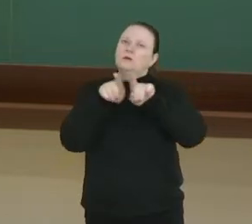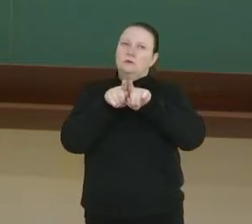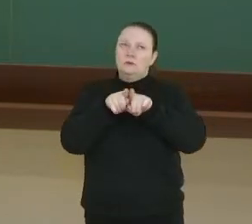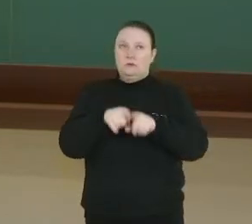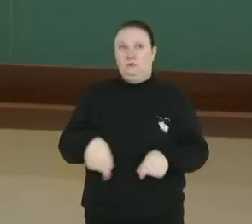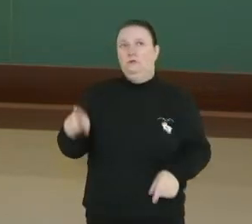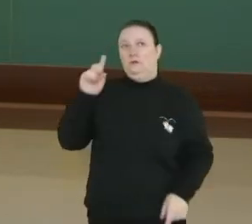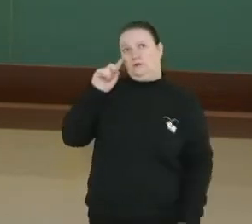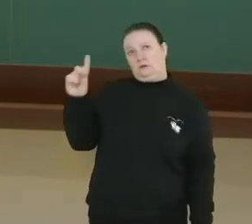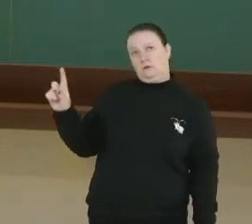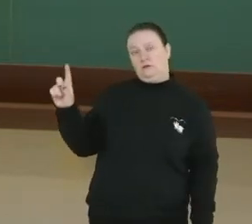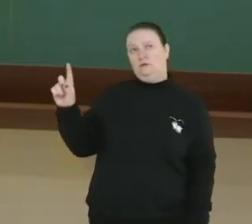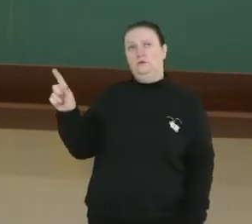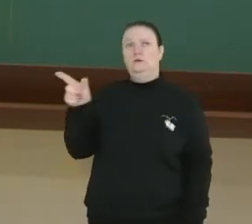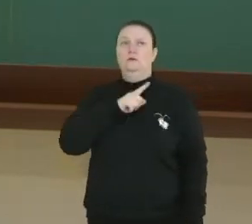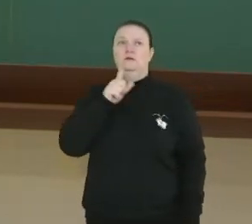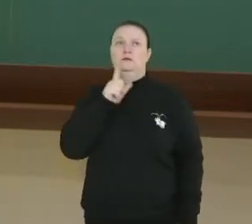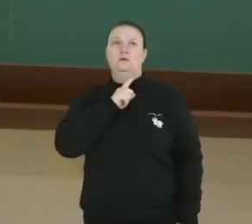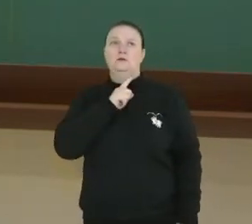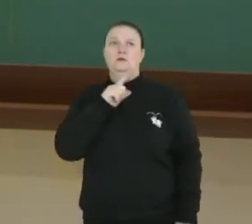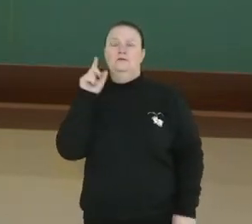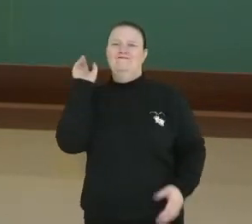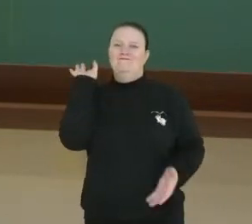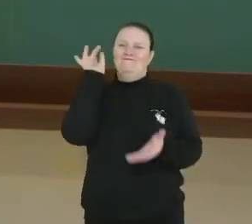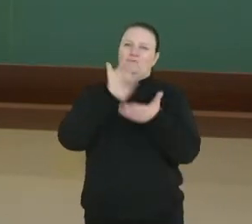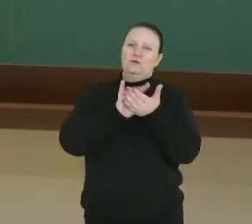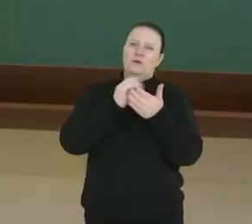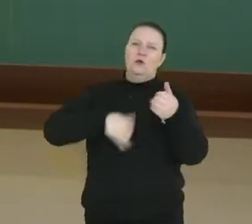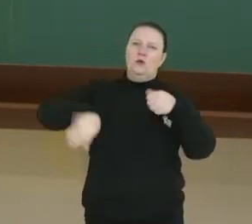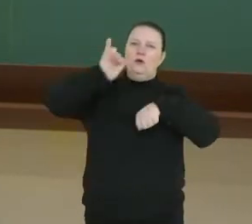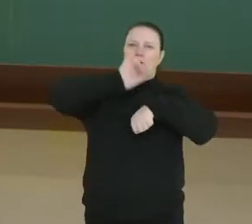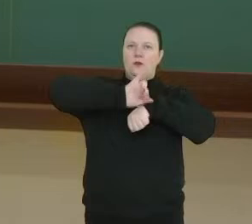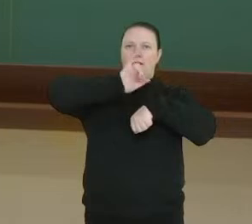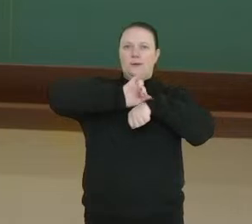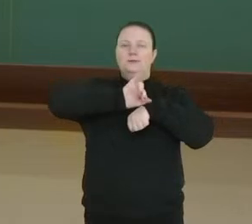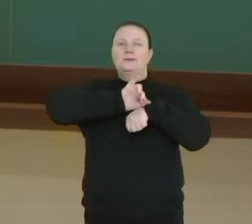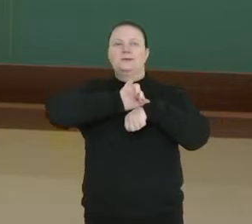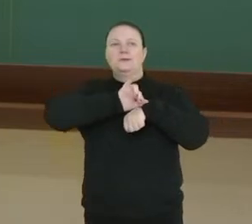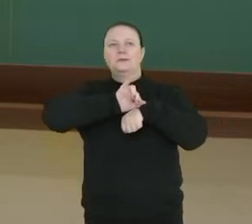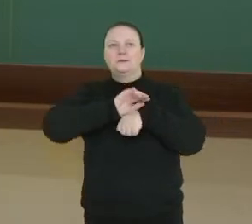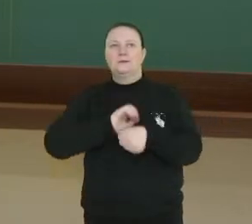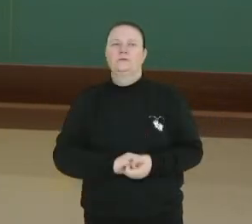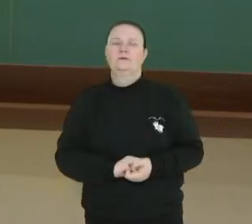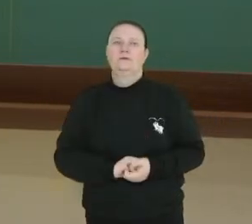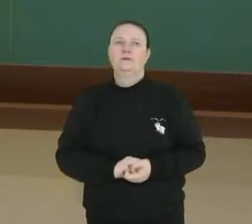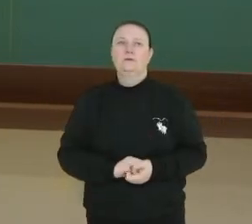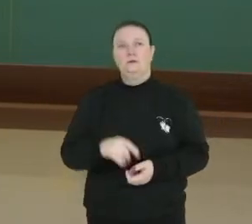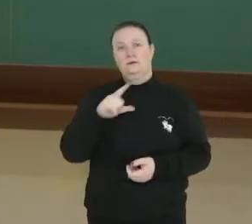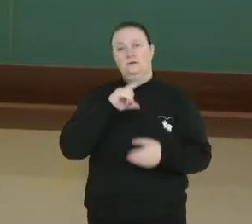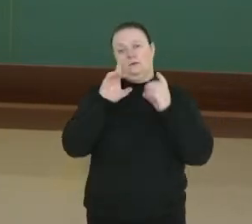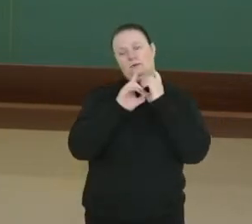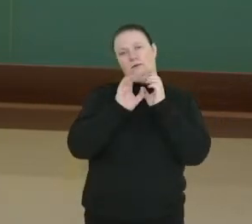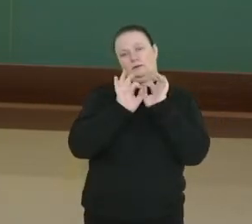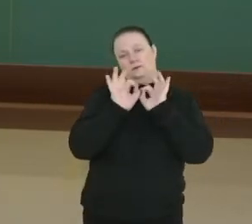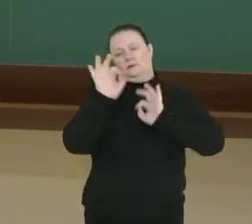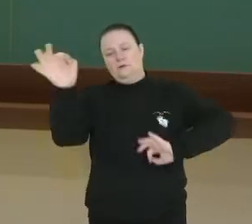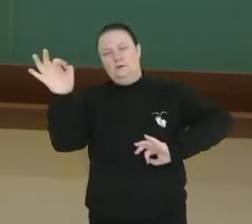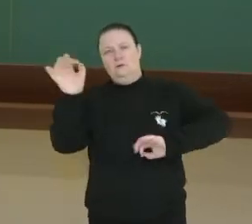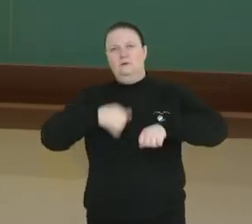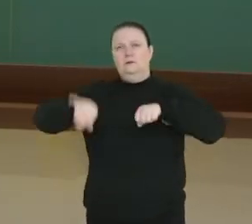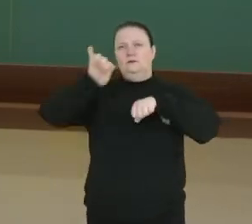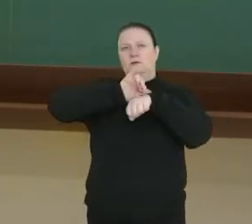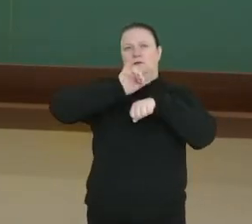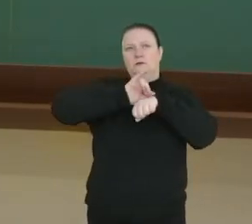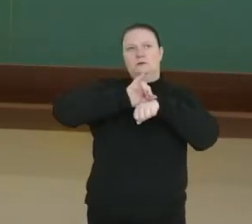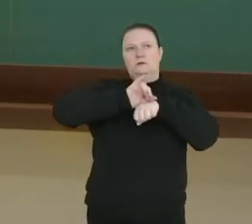vai considerar é exatamente o centro, até a reta lá. Então, distância do centro até a